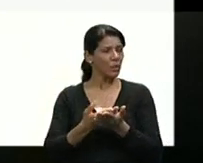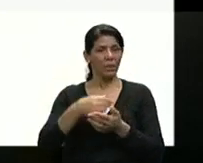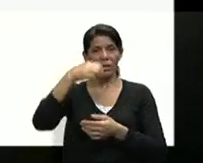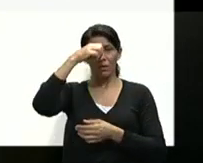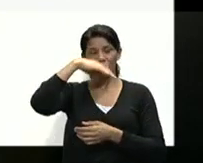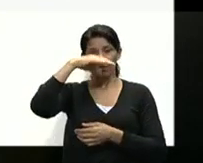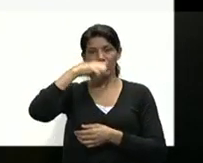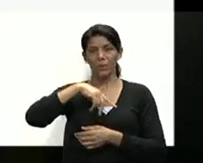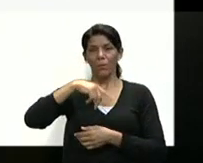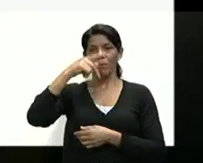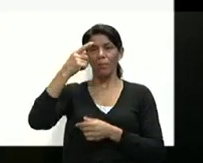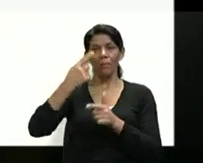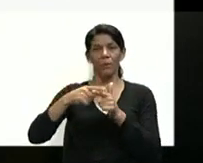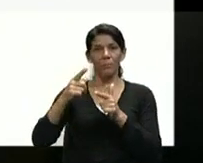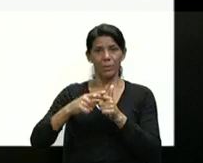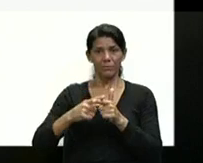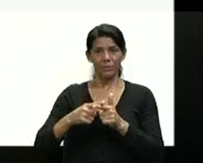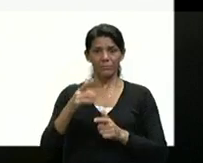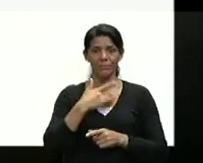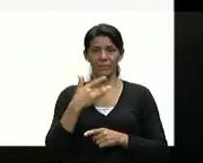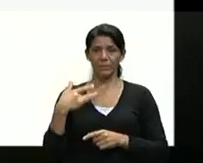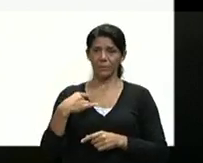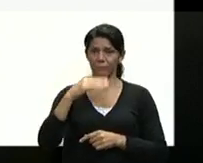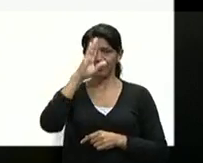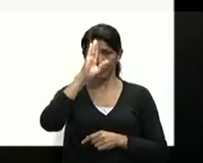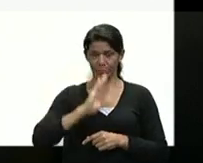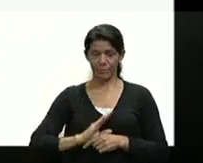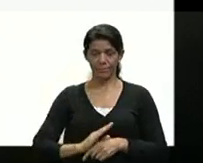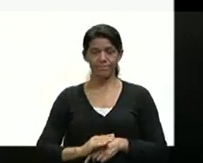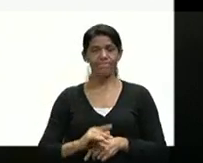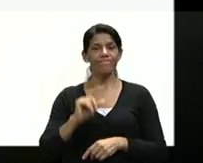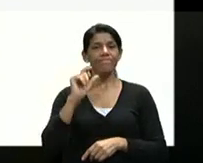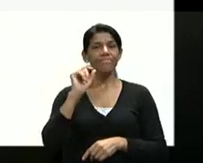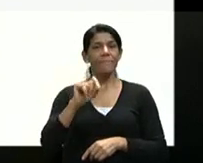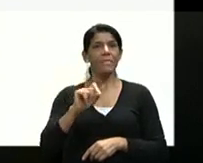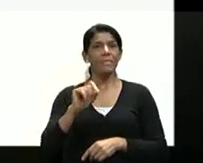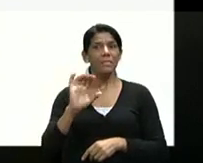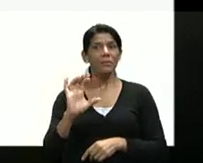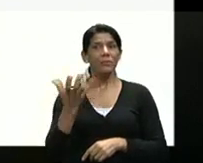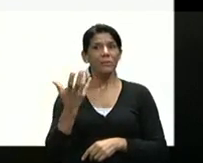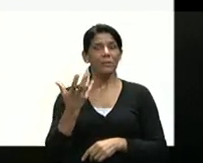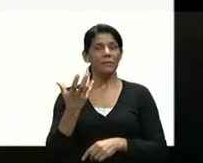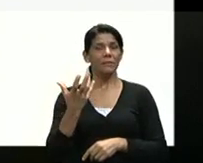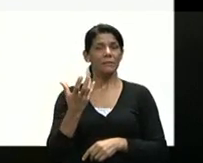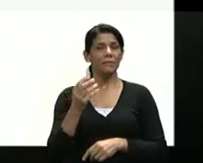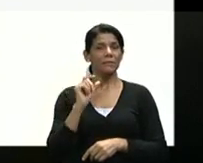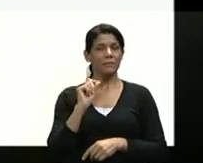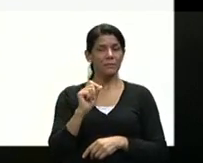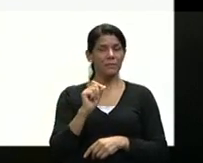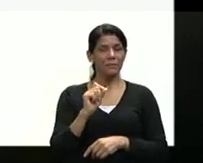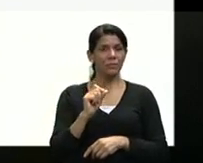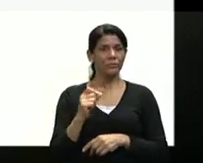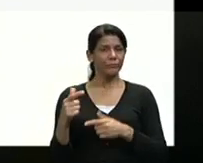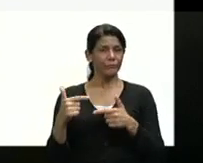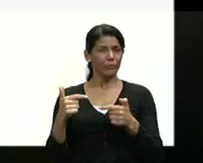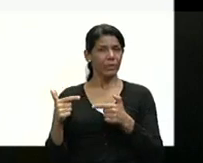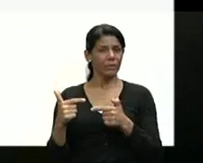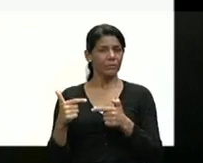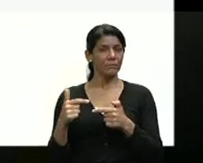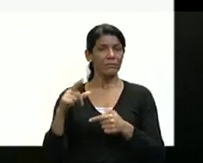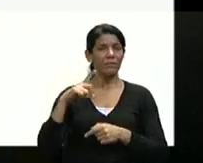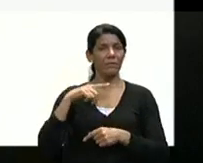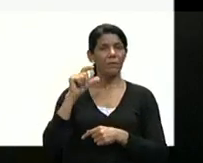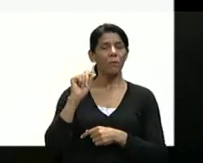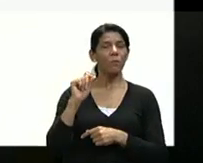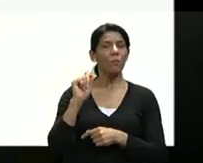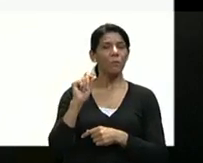como problema de saúde pública. E quais itens são mais comuns na produção de violência? Temos